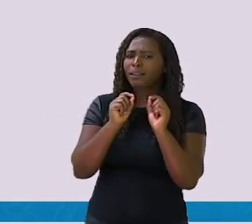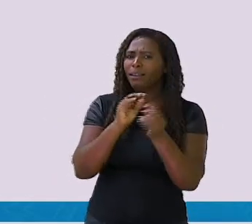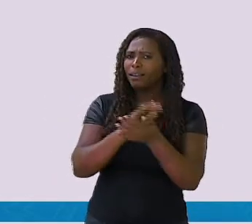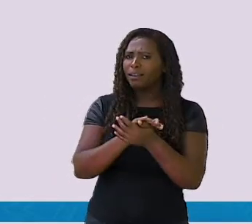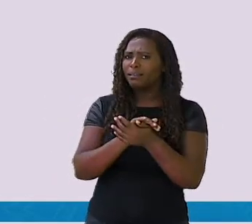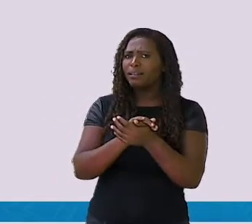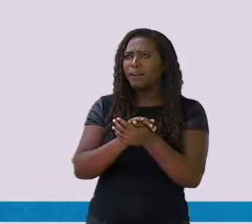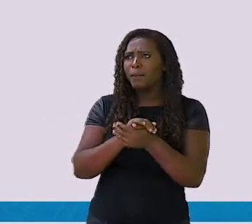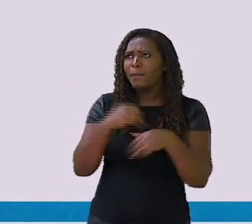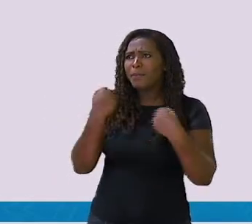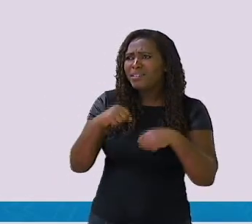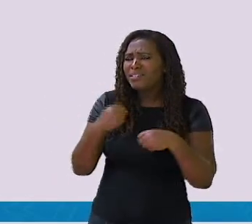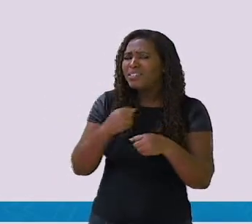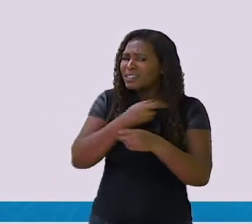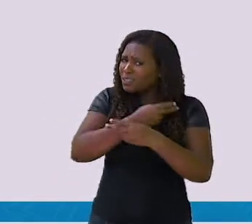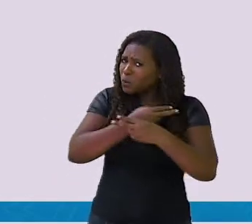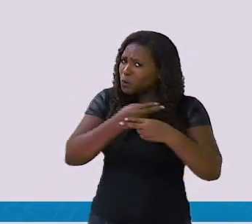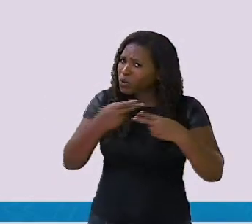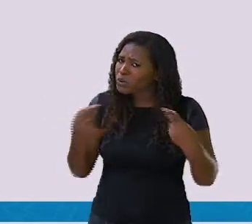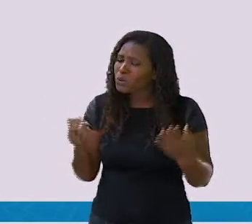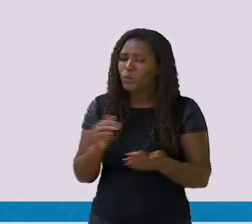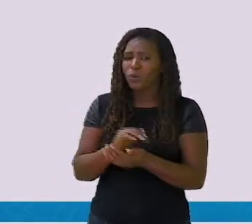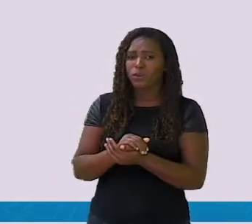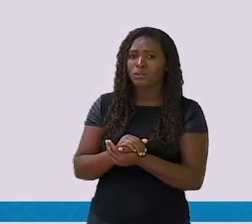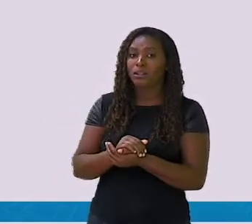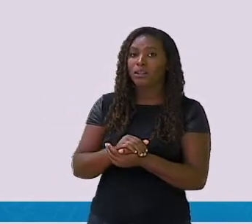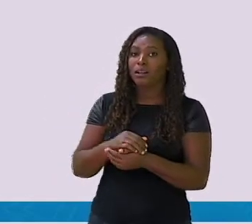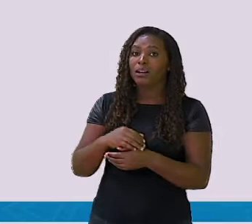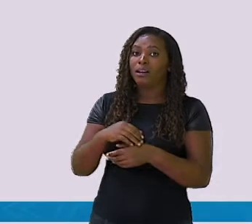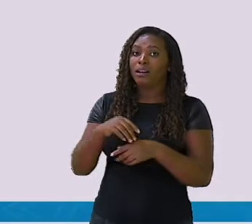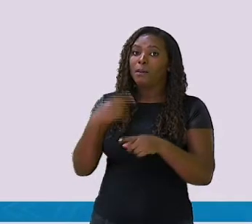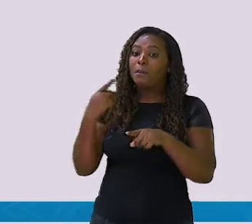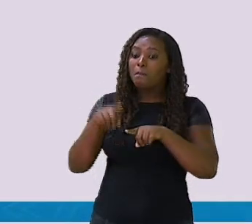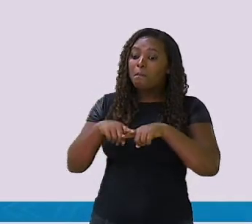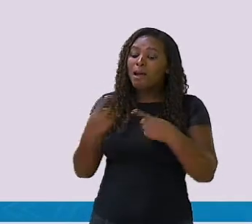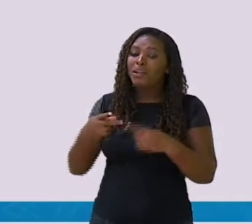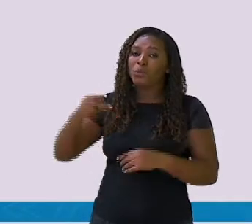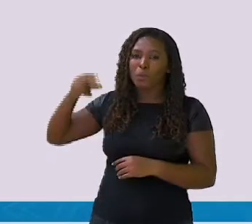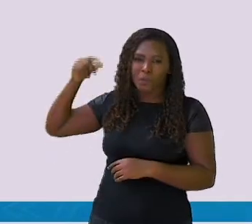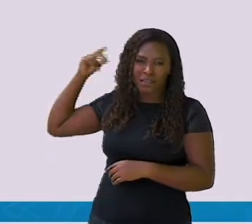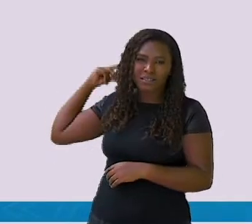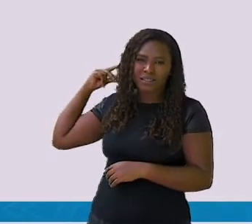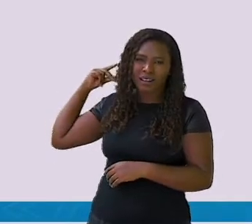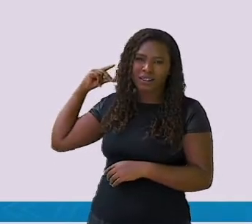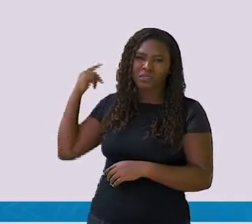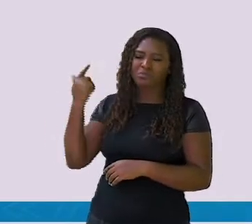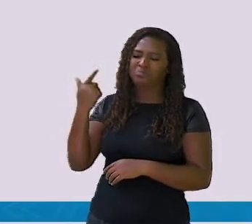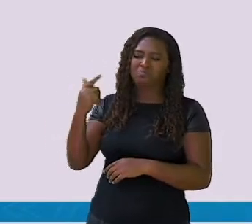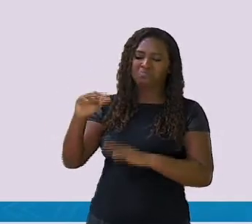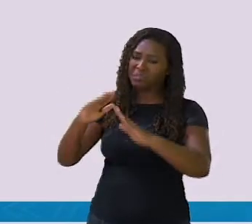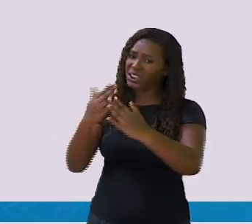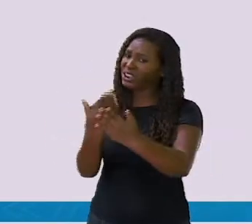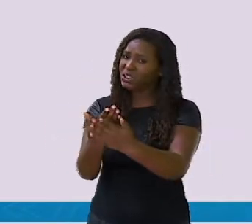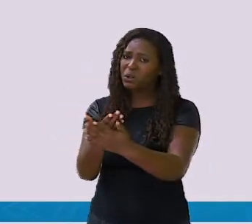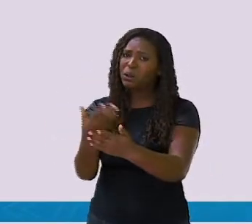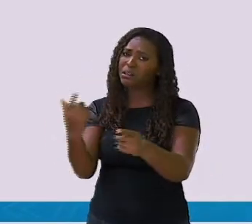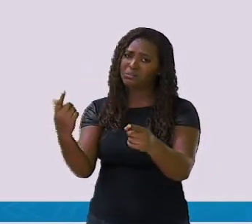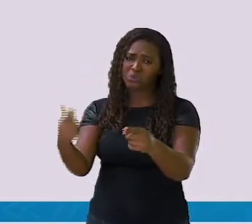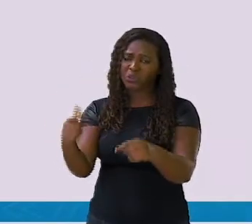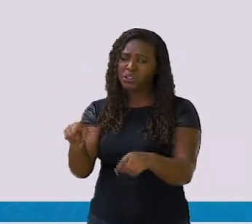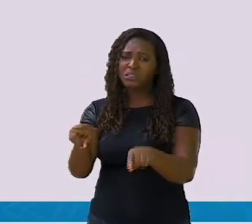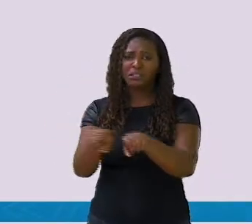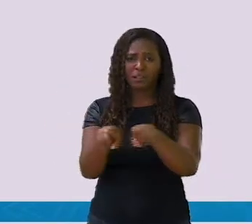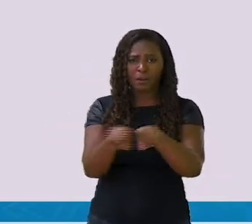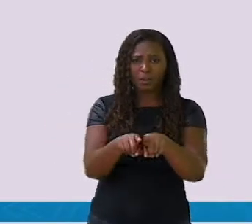infantil acontecia em casa e já havia uma divisão daquilo que os meninos ou o que